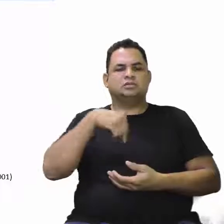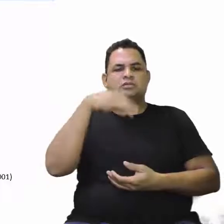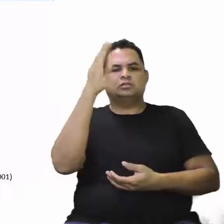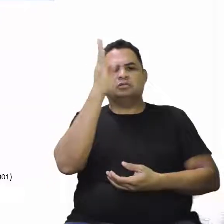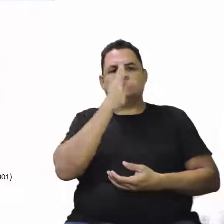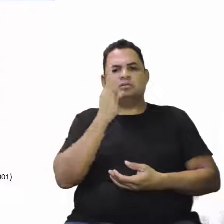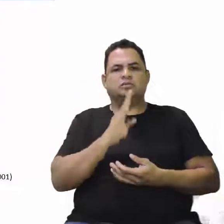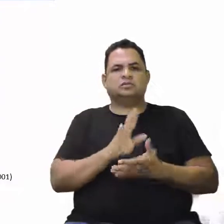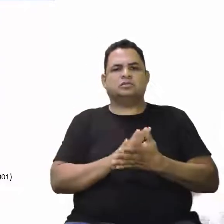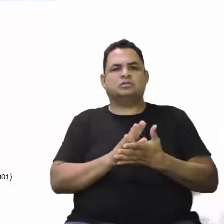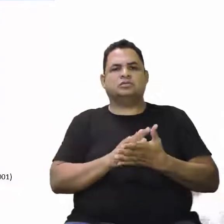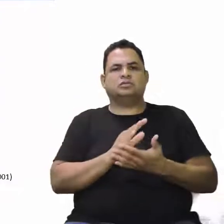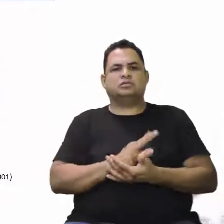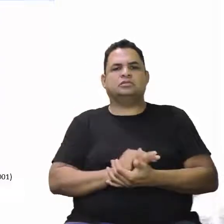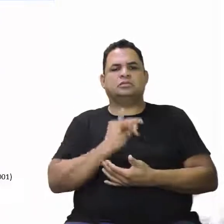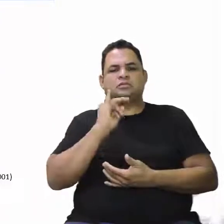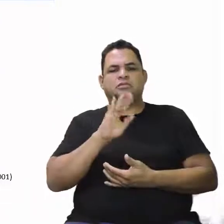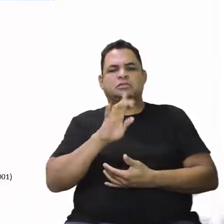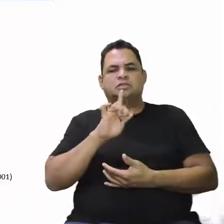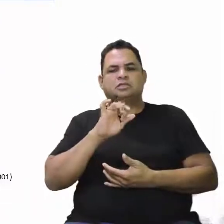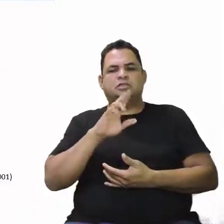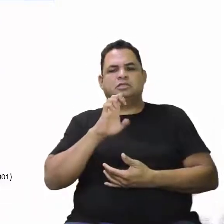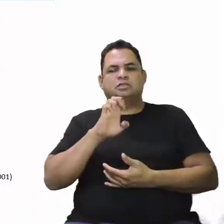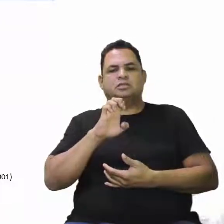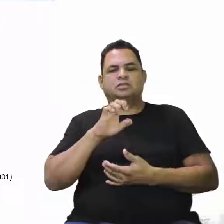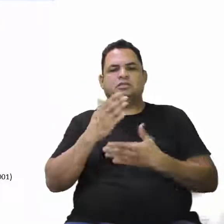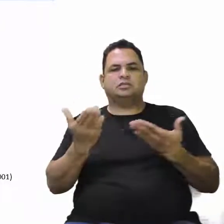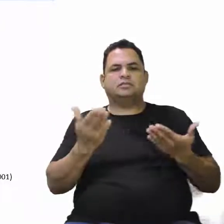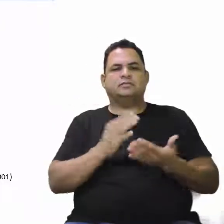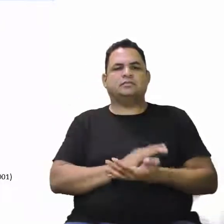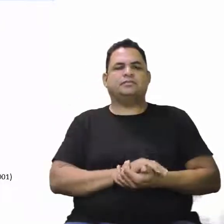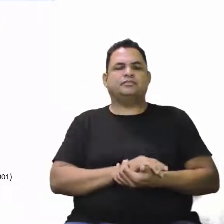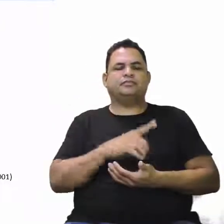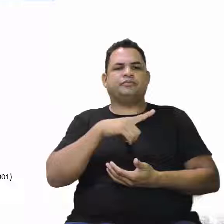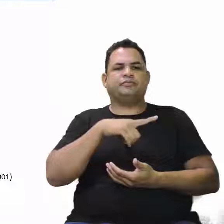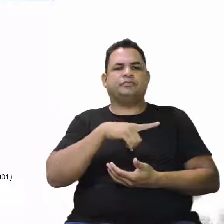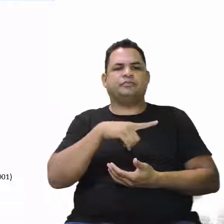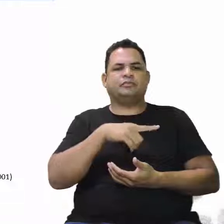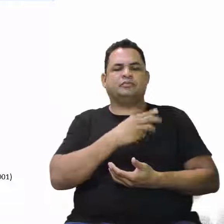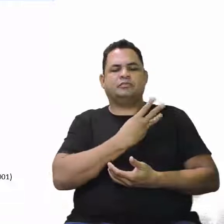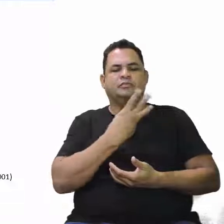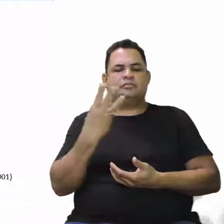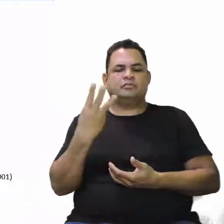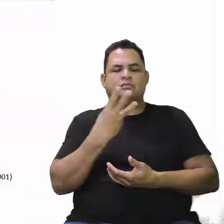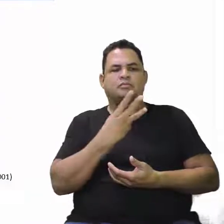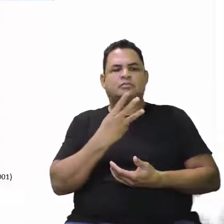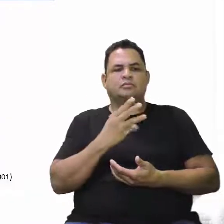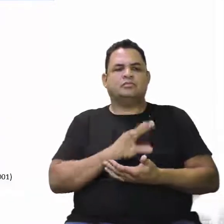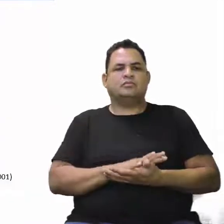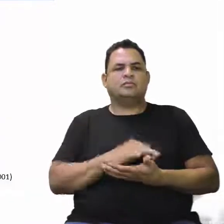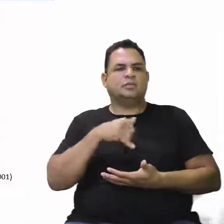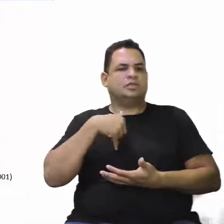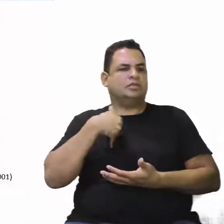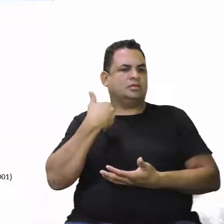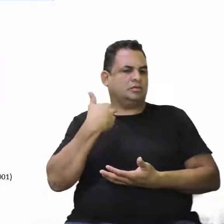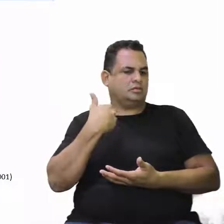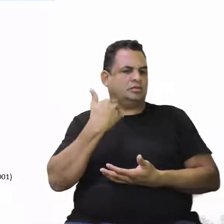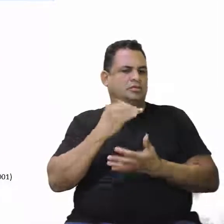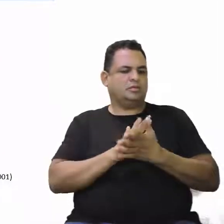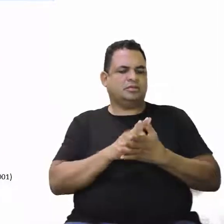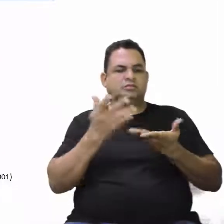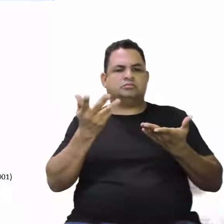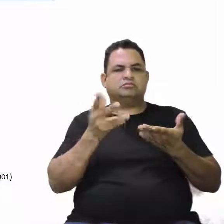ainda, segundo o Instituto Brasileiro de Geografia e Estatística, a gente tem 3 faixas etárias